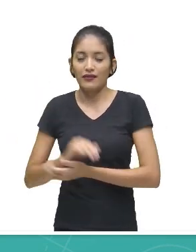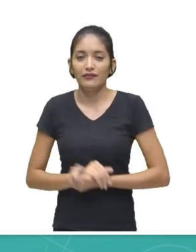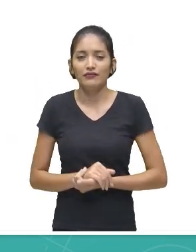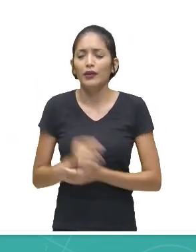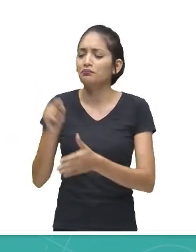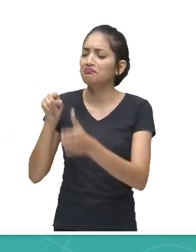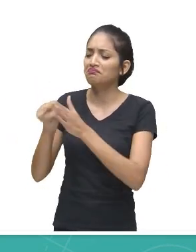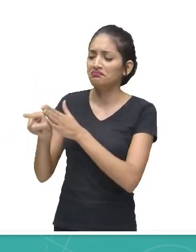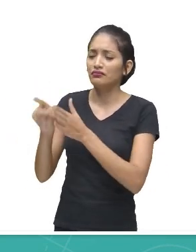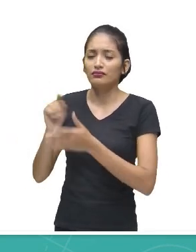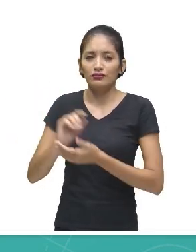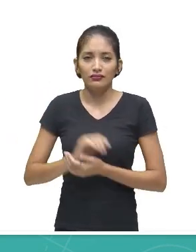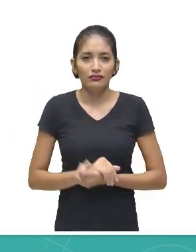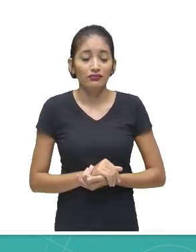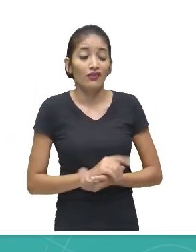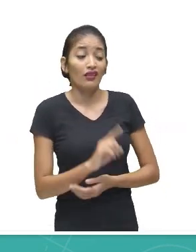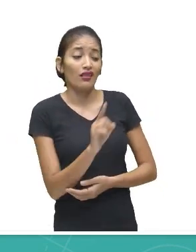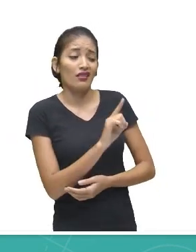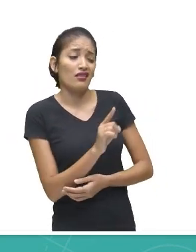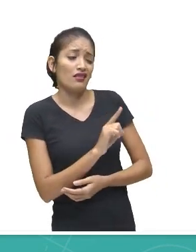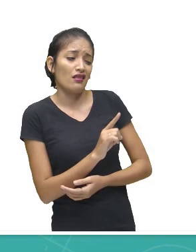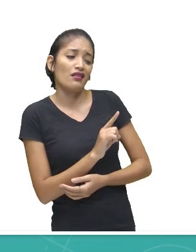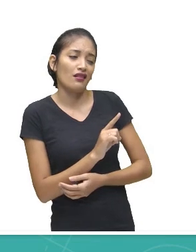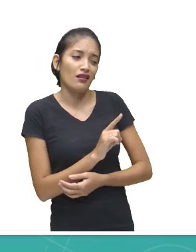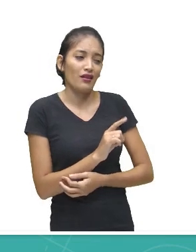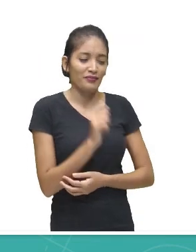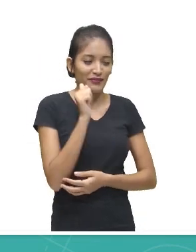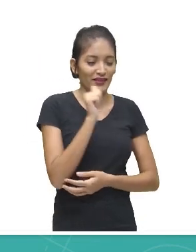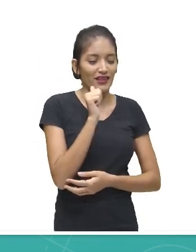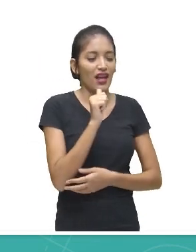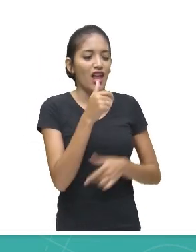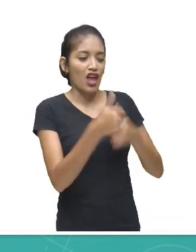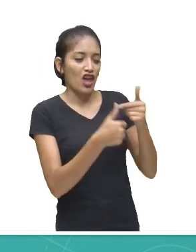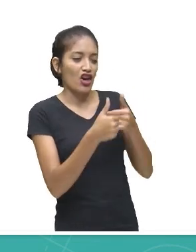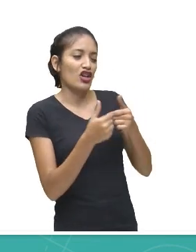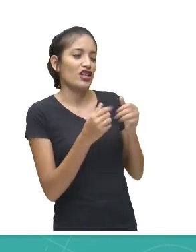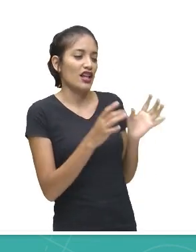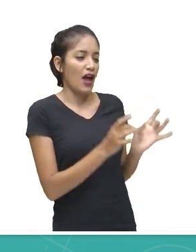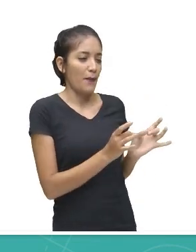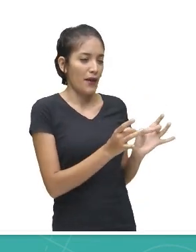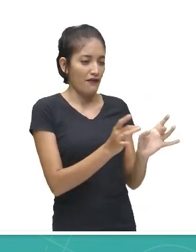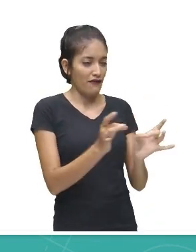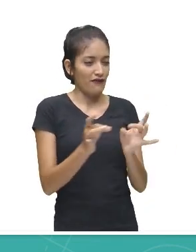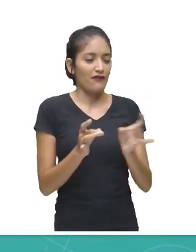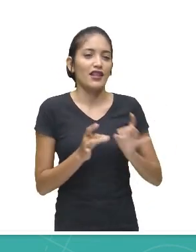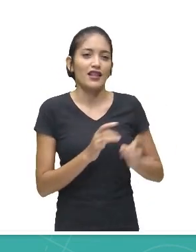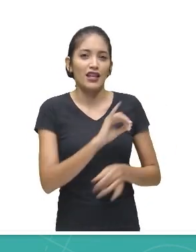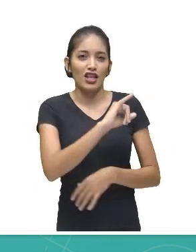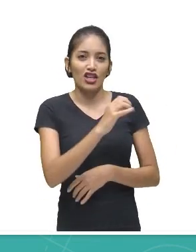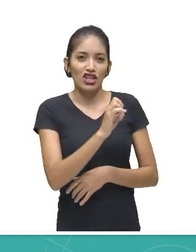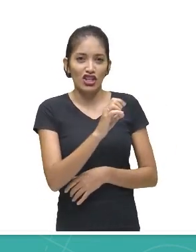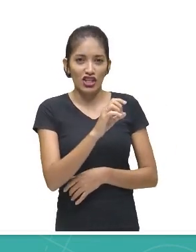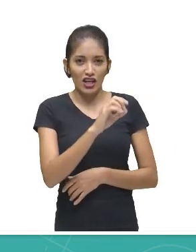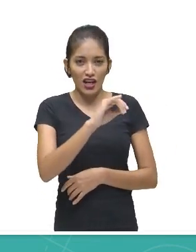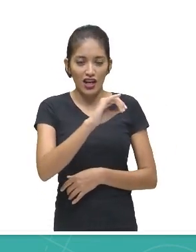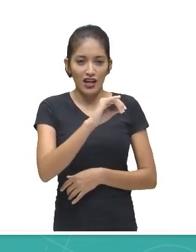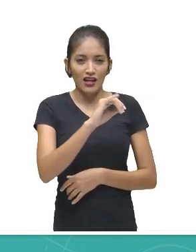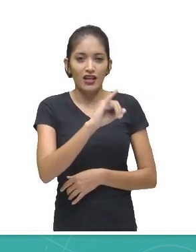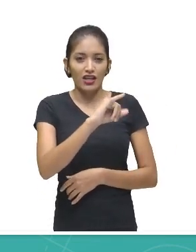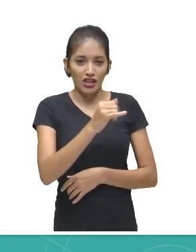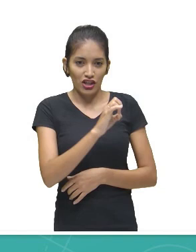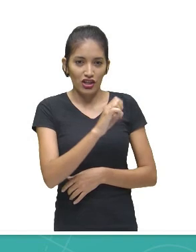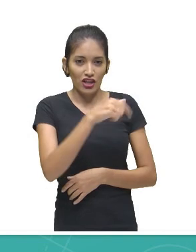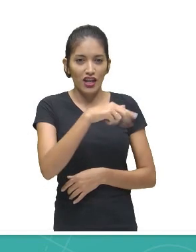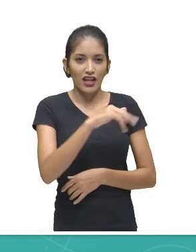pergunta. Não, gata. Trabalho vendendo Jequiti. Não, tem uma vírgula